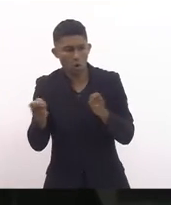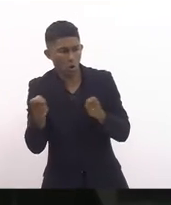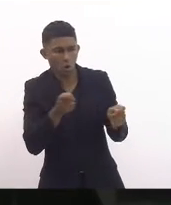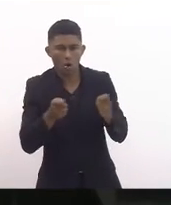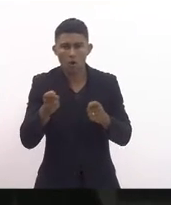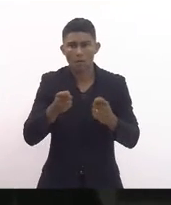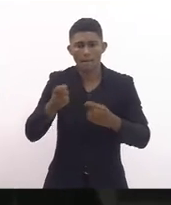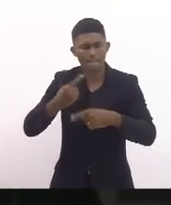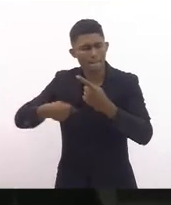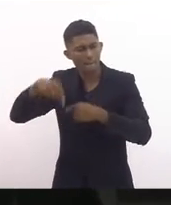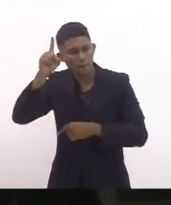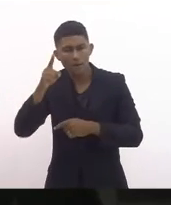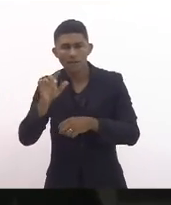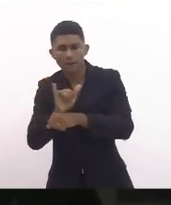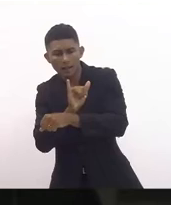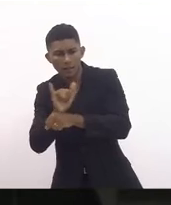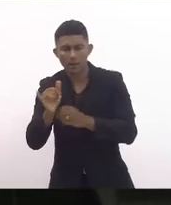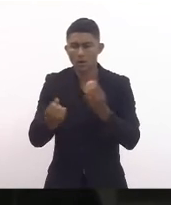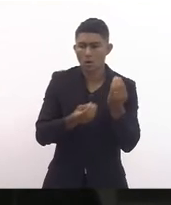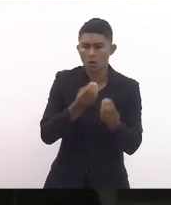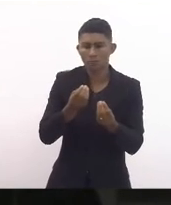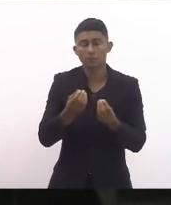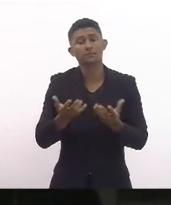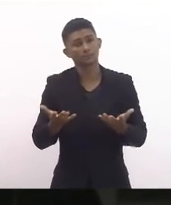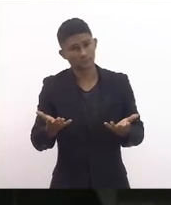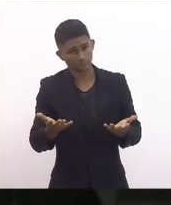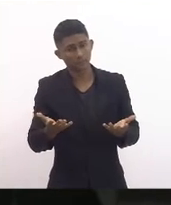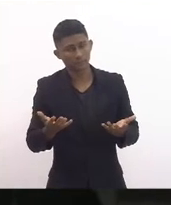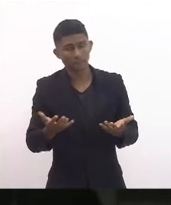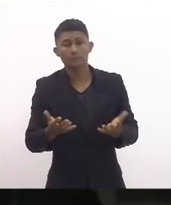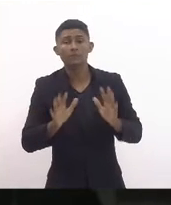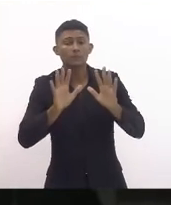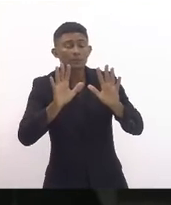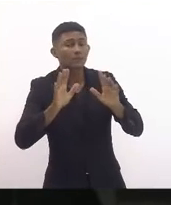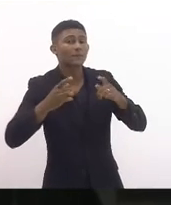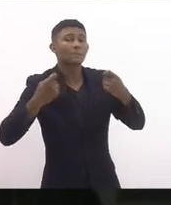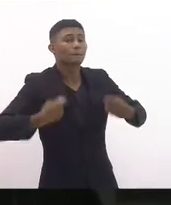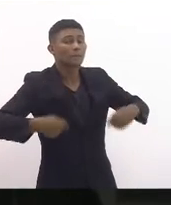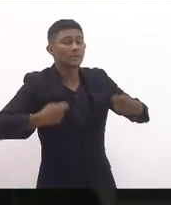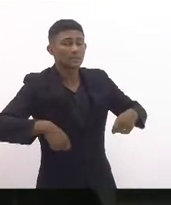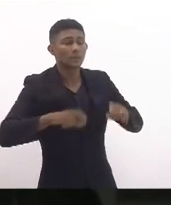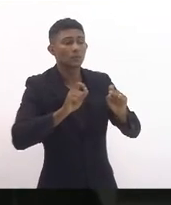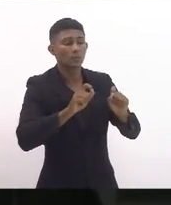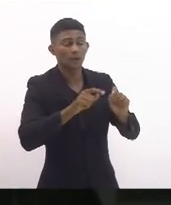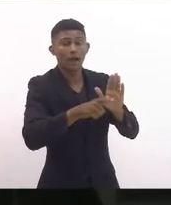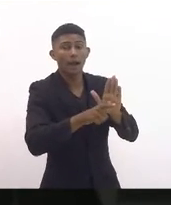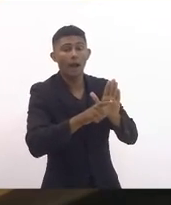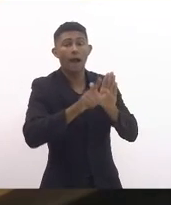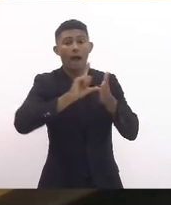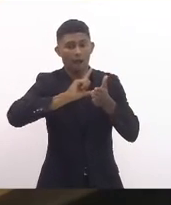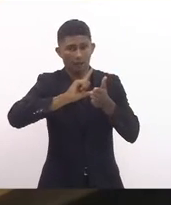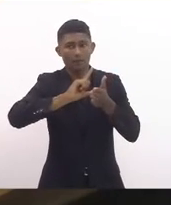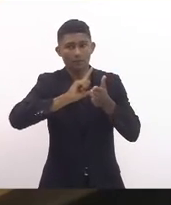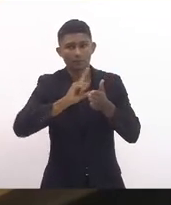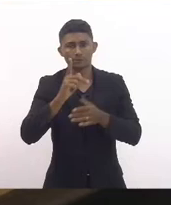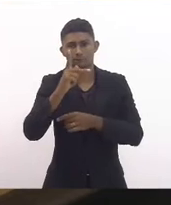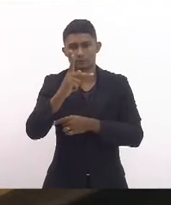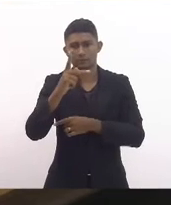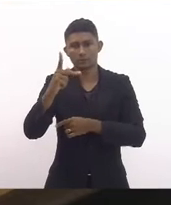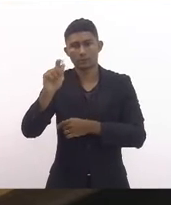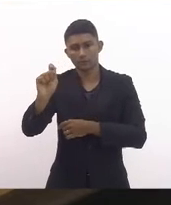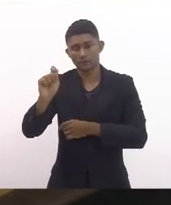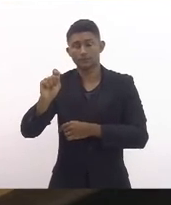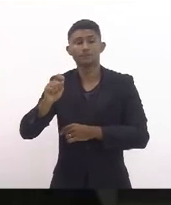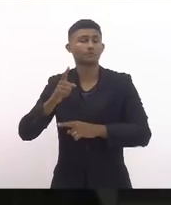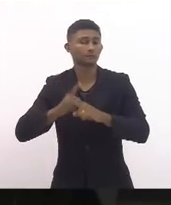Deputado waldeck preceder ao PPA né porque nós temos